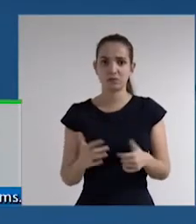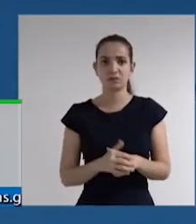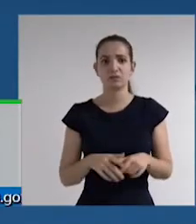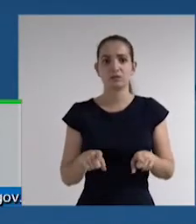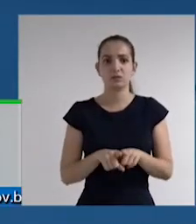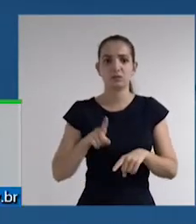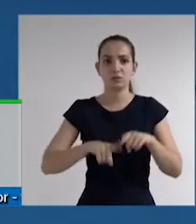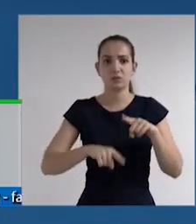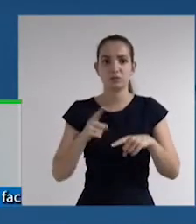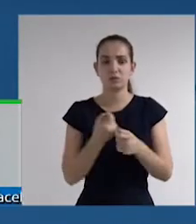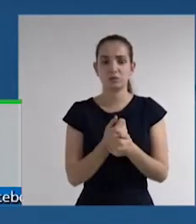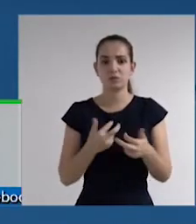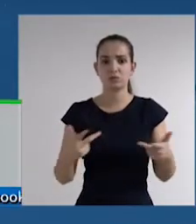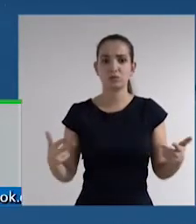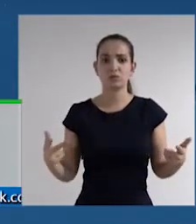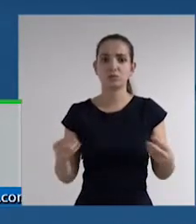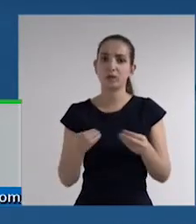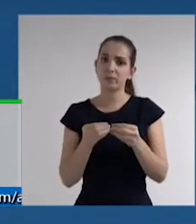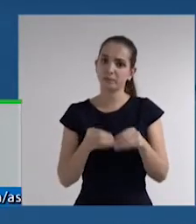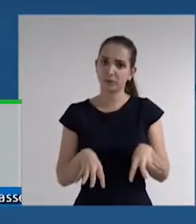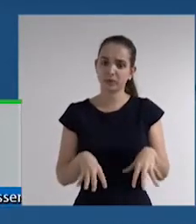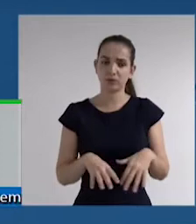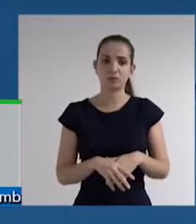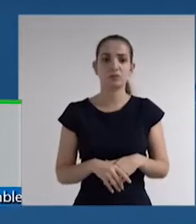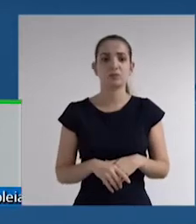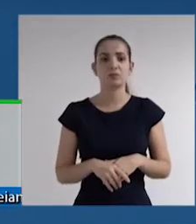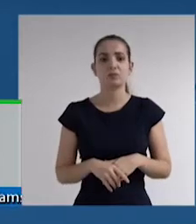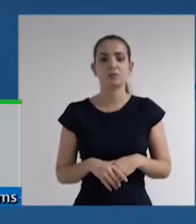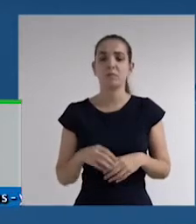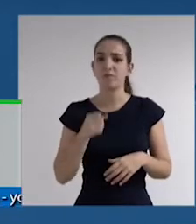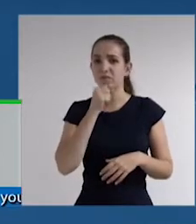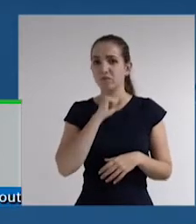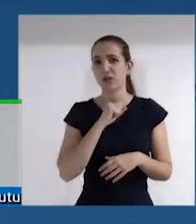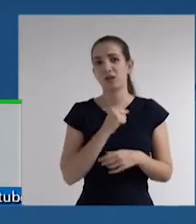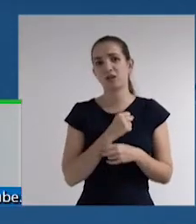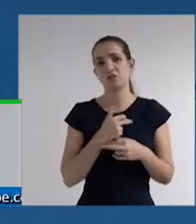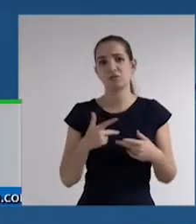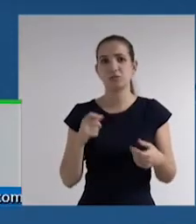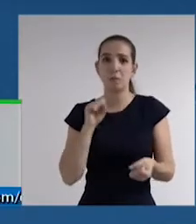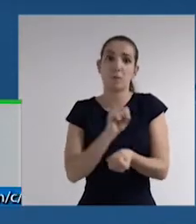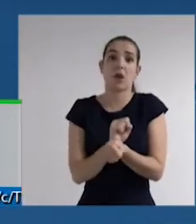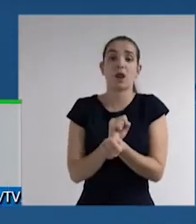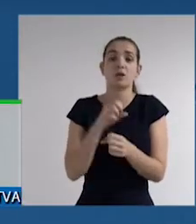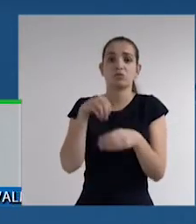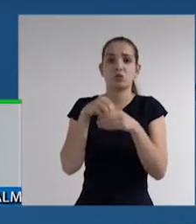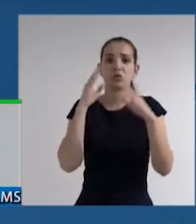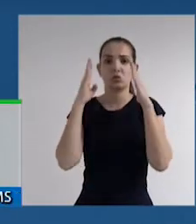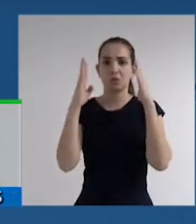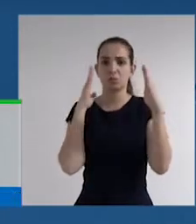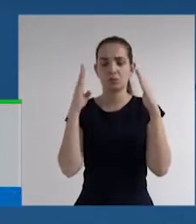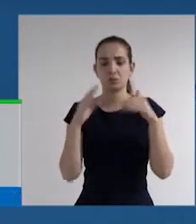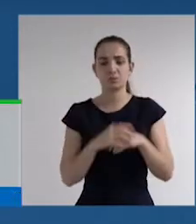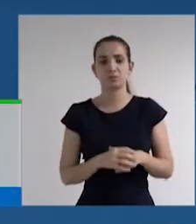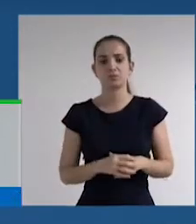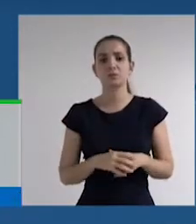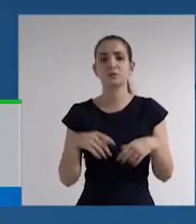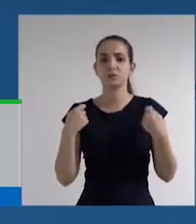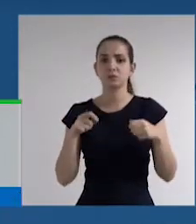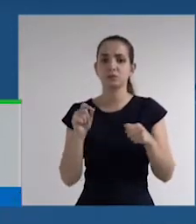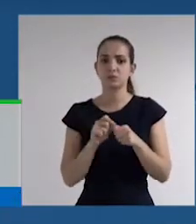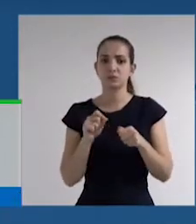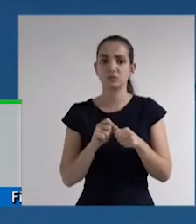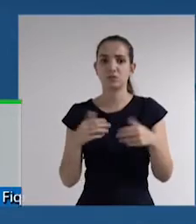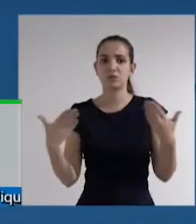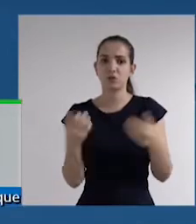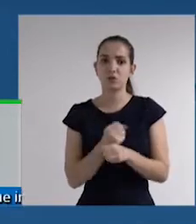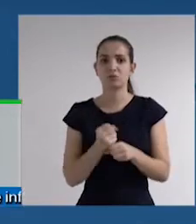que estão deteriorando? Então, essa é uma discussão que deve ser feita, mas deve ser feita também na campanha